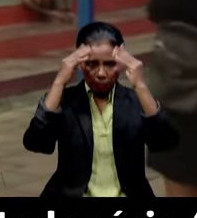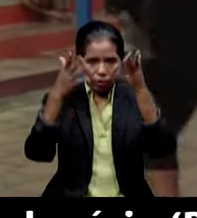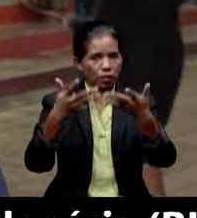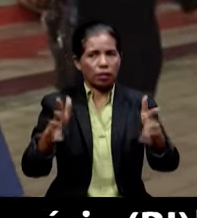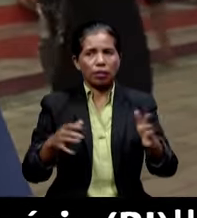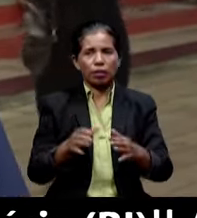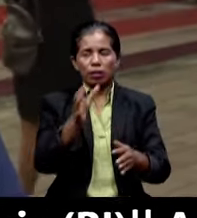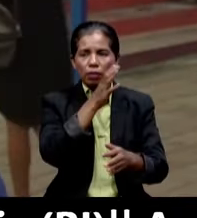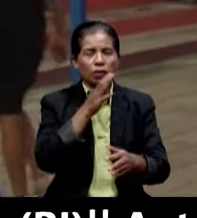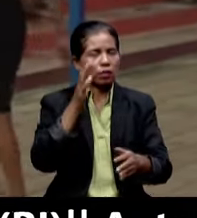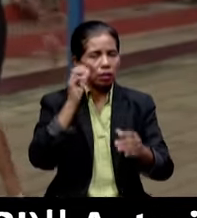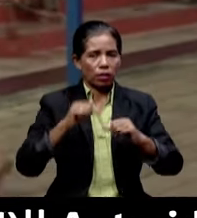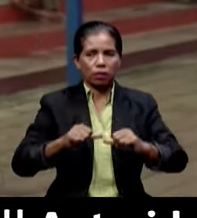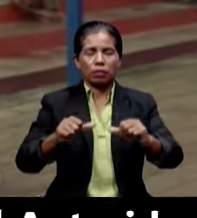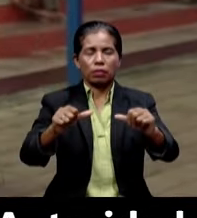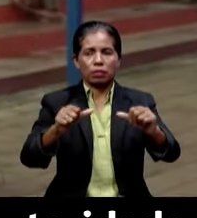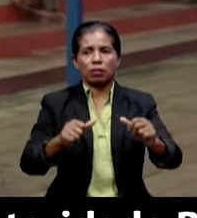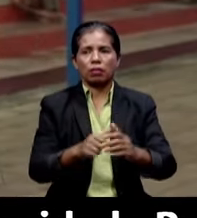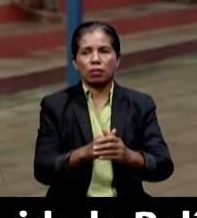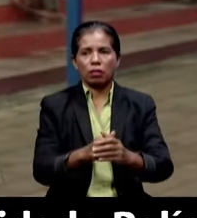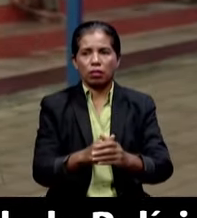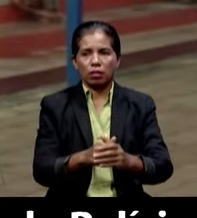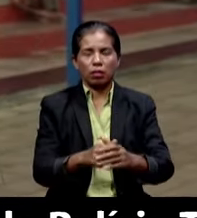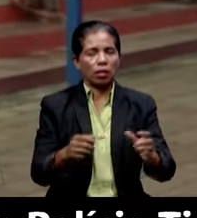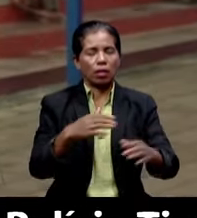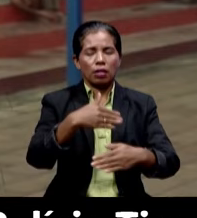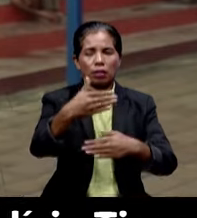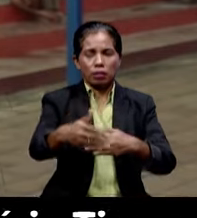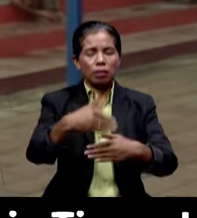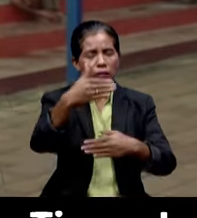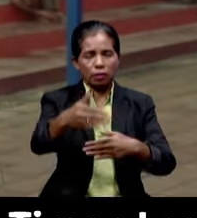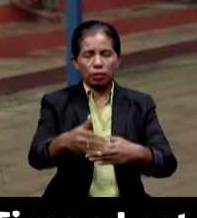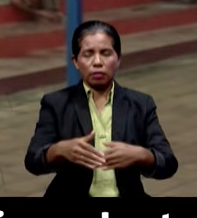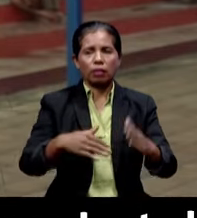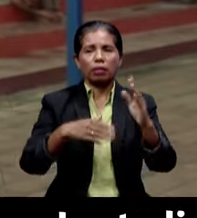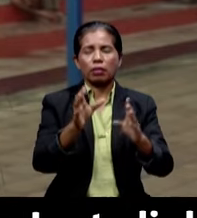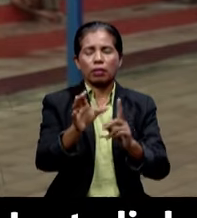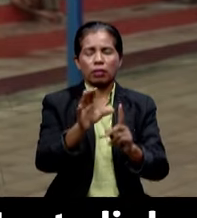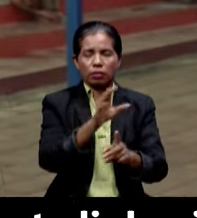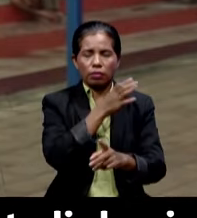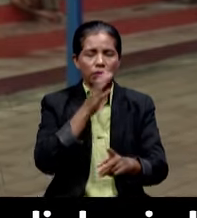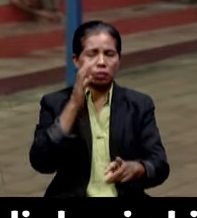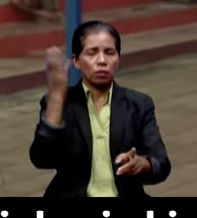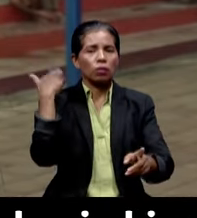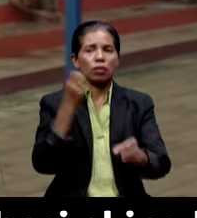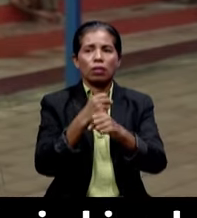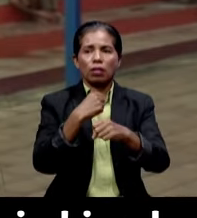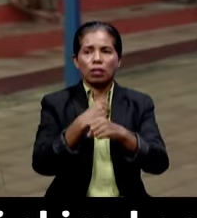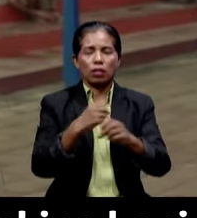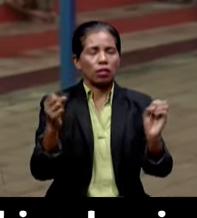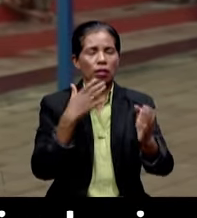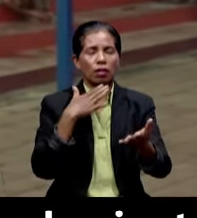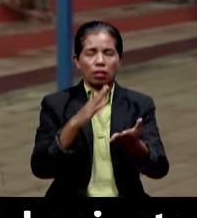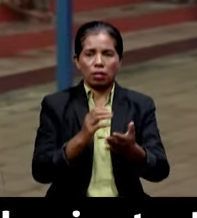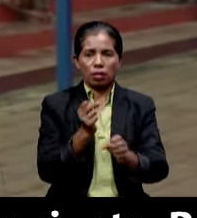E agricultura lava oi lava la marca passo infraestruturas que o local onde la serve boa tira